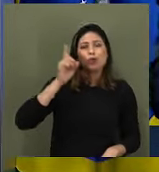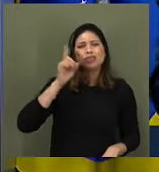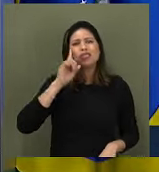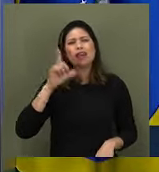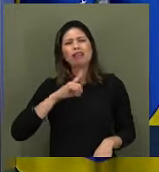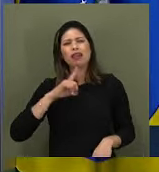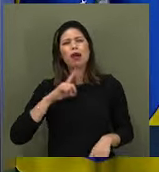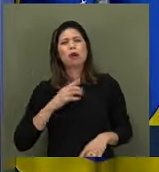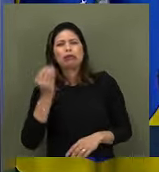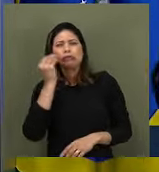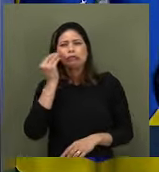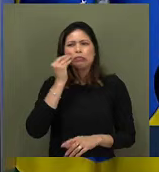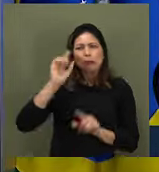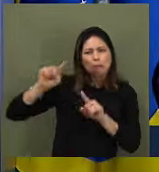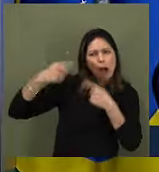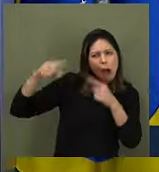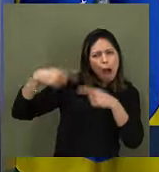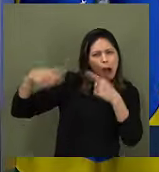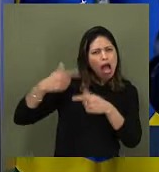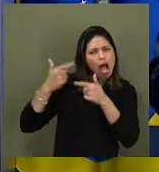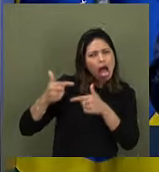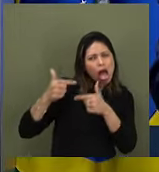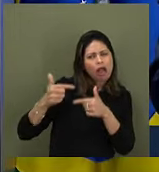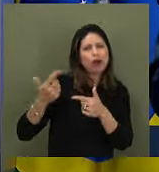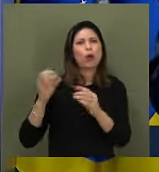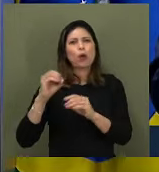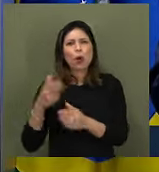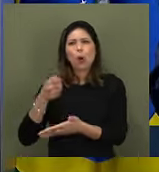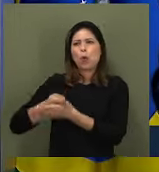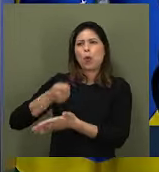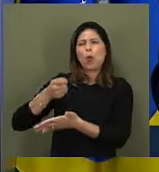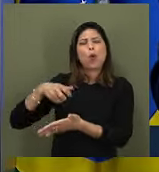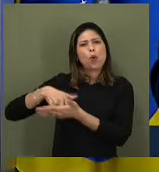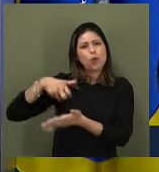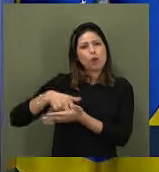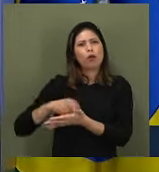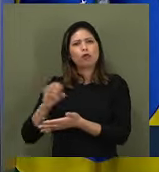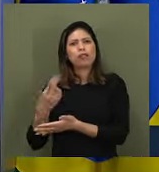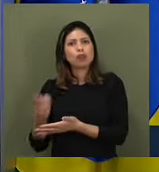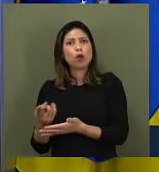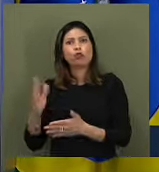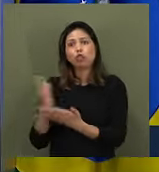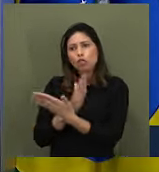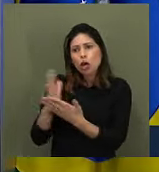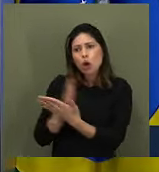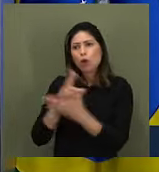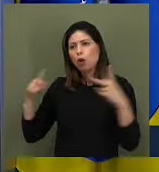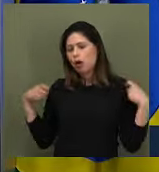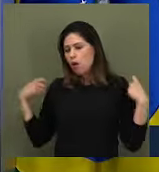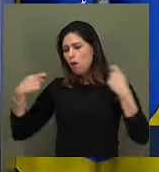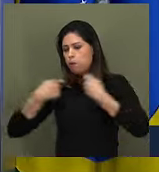intimidações perseguições políticas por parte de alguns ministros do STF alinhados por política